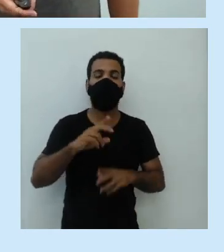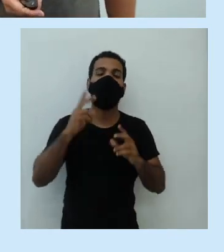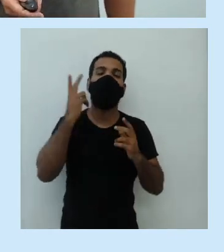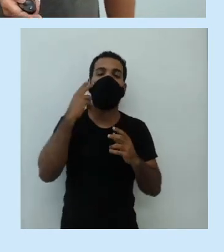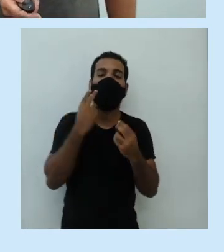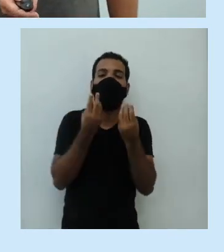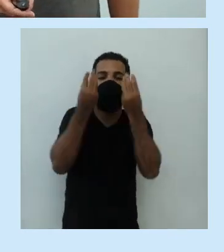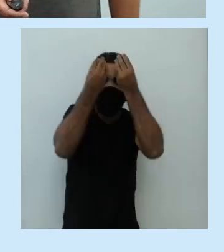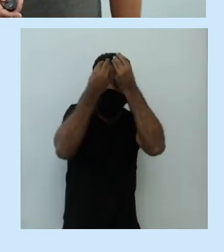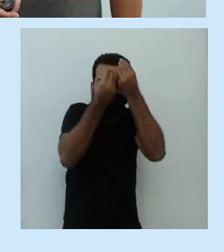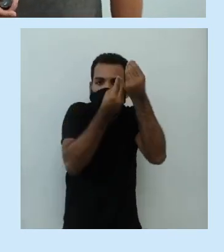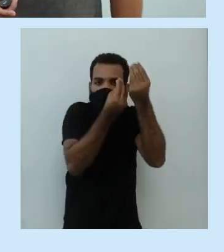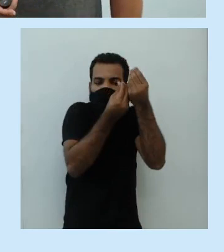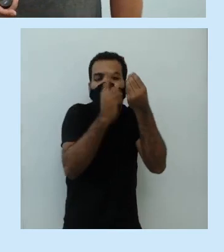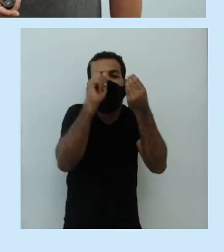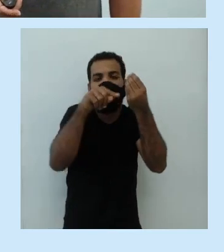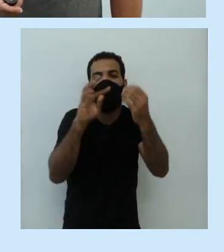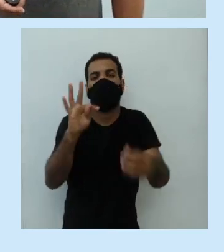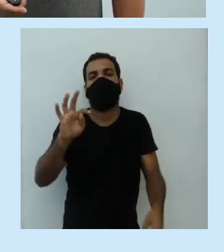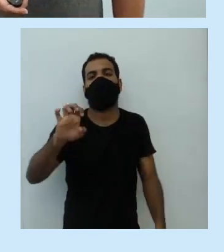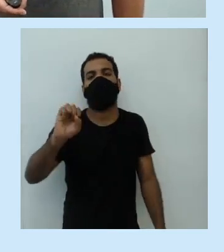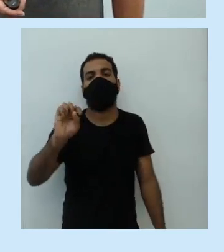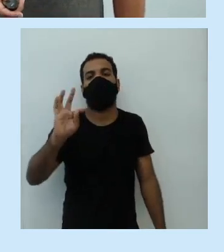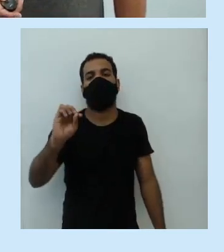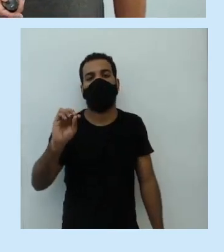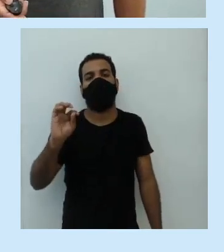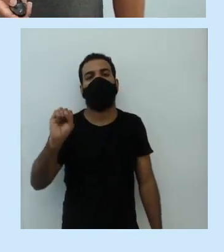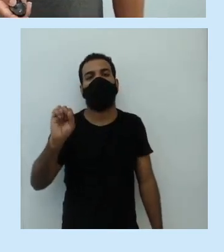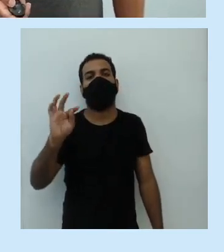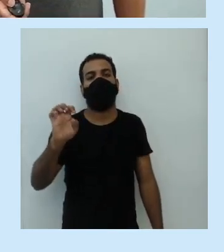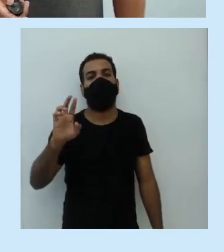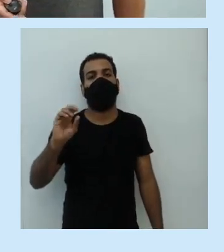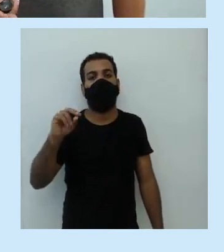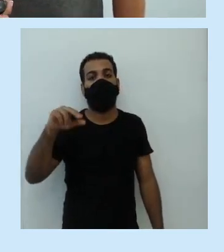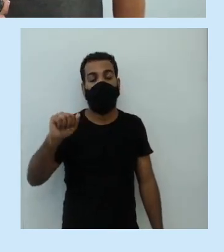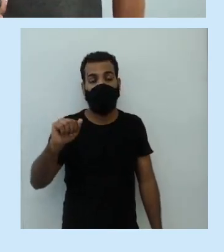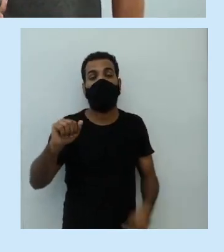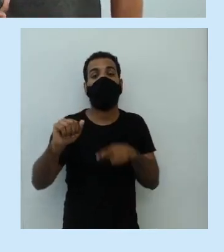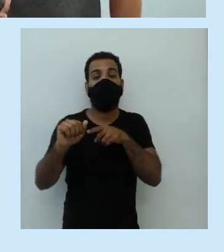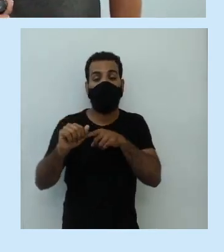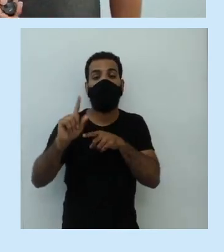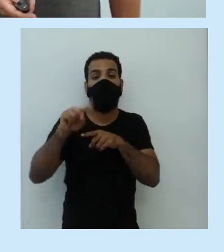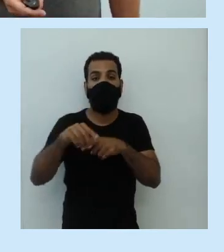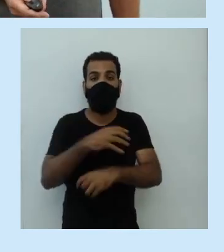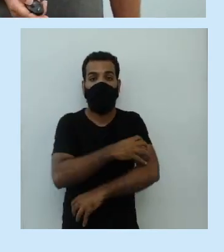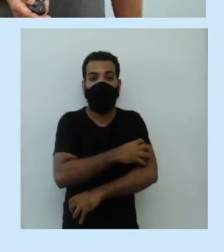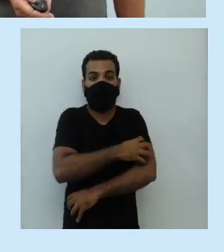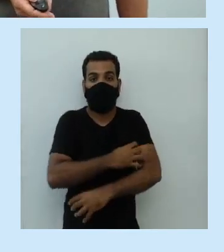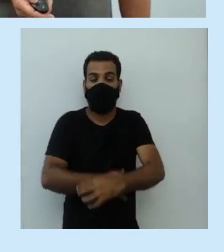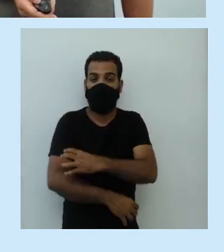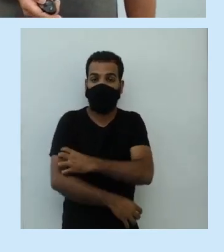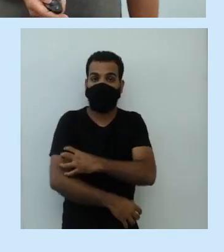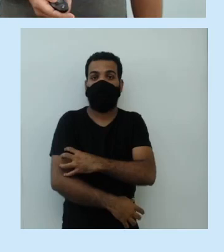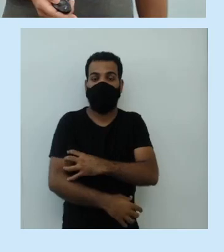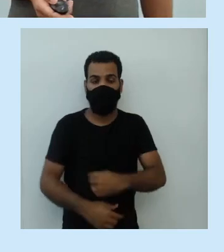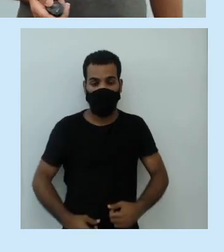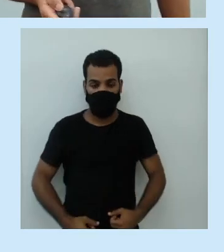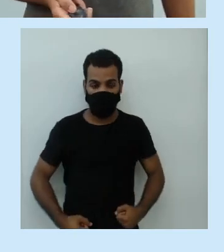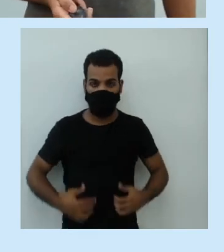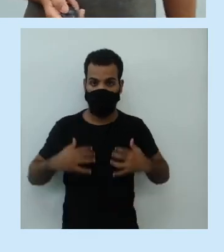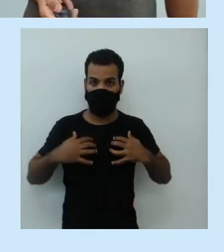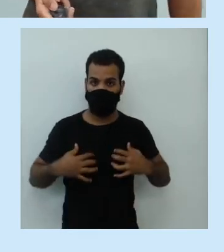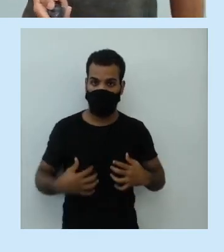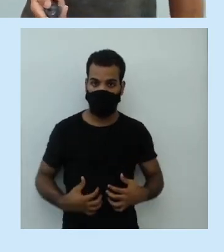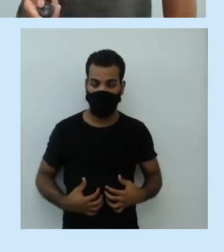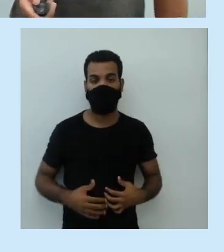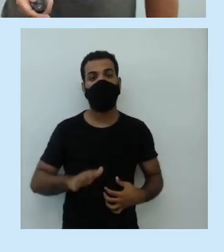dos tipos de substâncias que mais os jovens utilizam para poder ganhar massa muscular, para poder ganhar performance